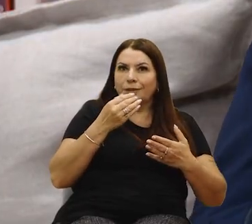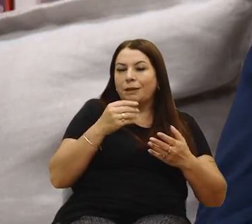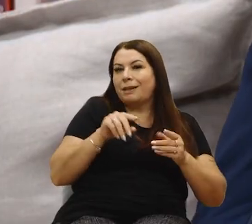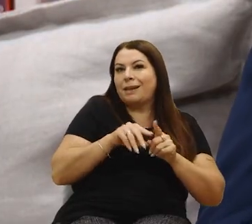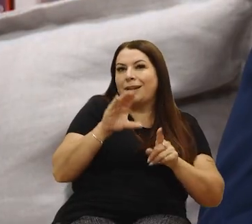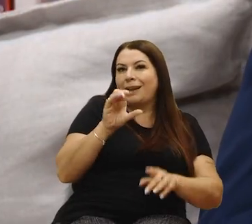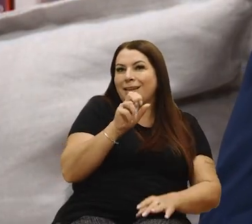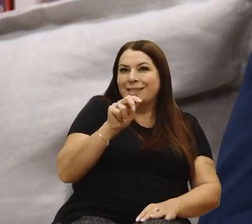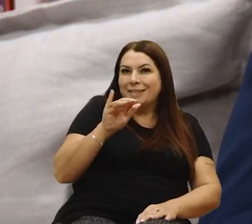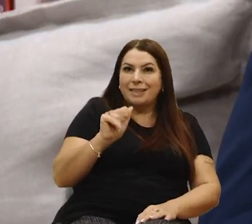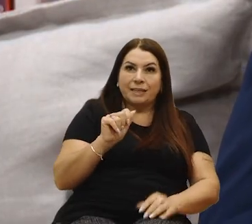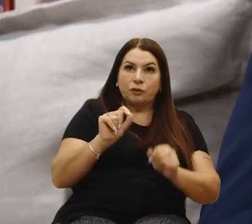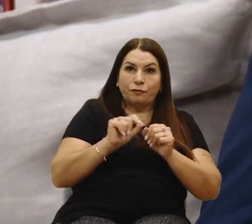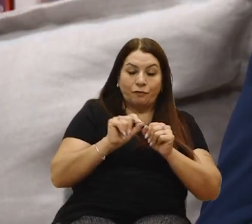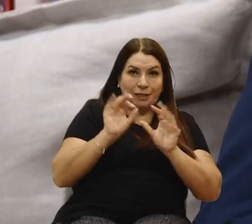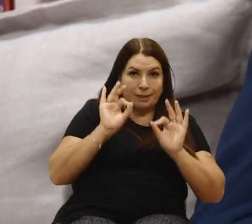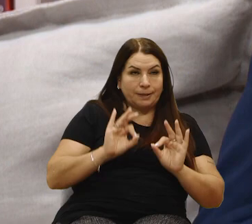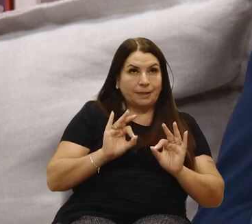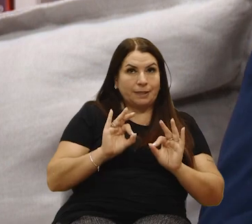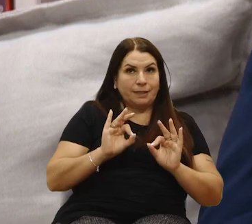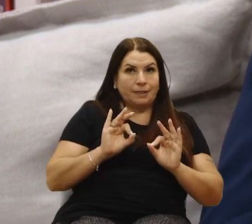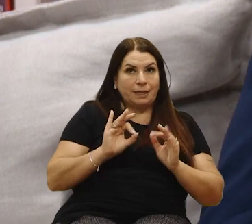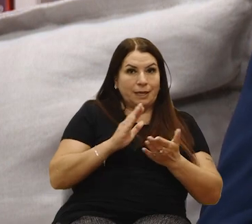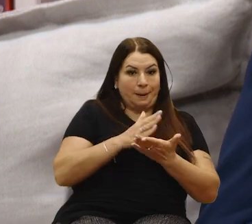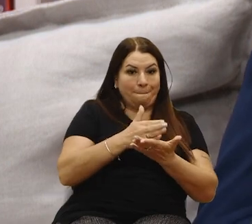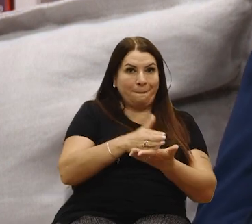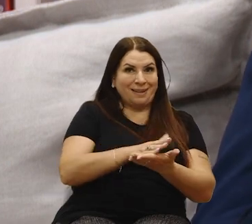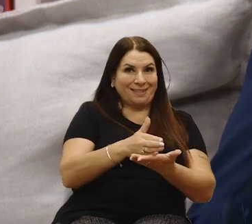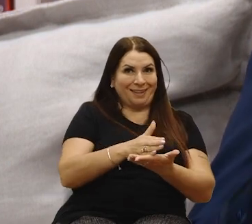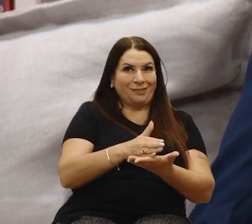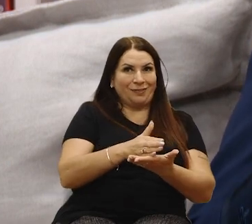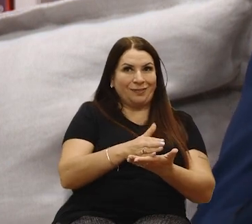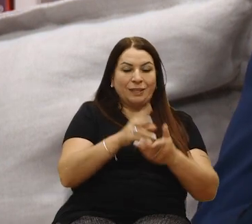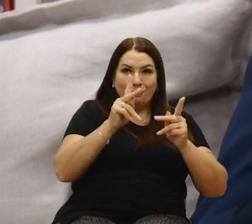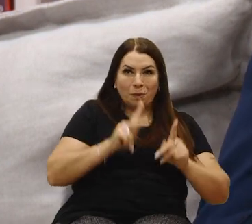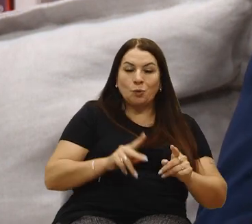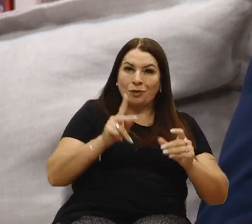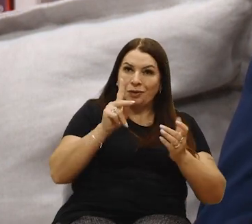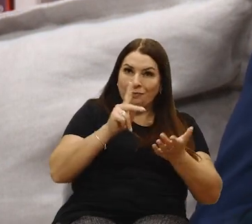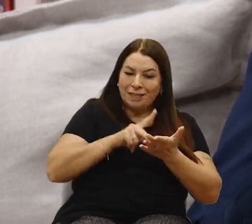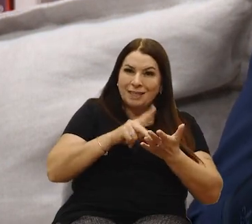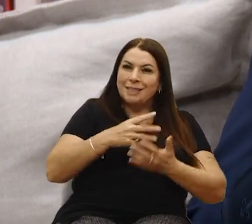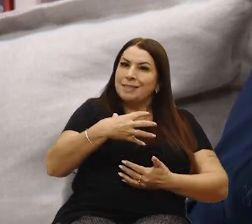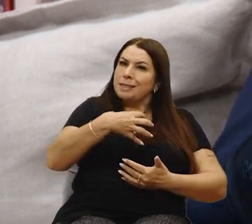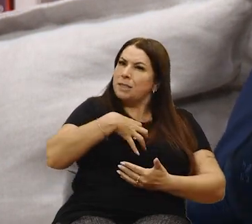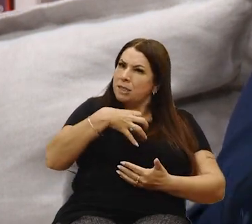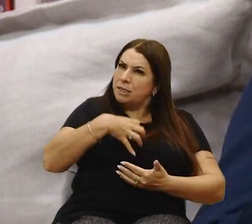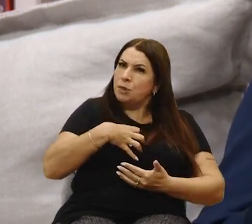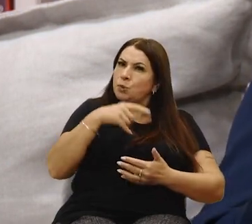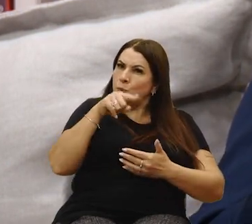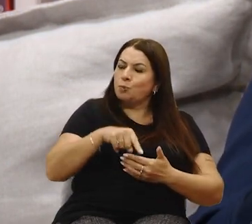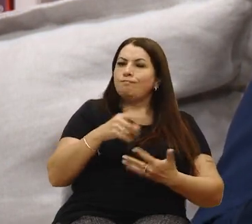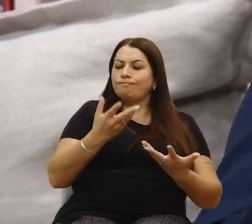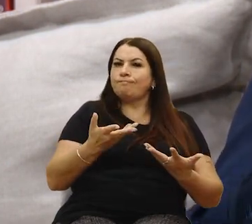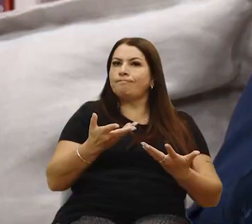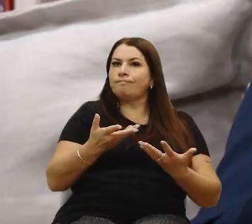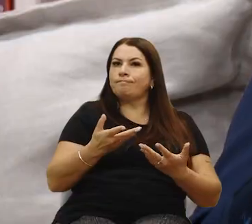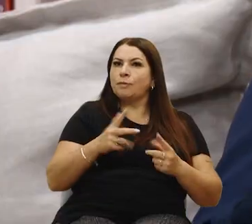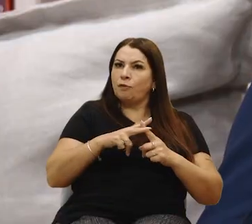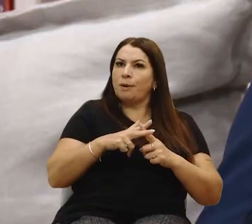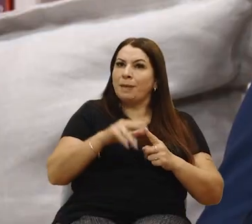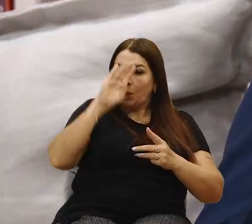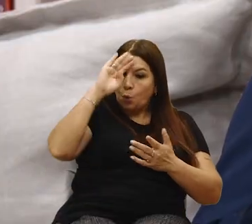isso não for feito de forma imparcial e que as pessoas realmente sintam que é uma